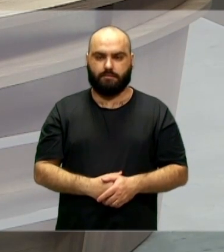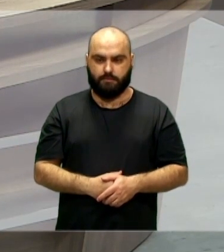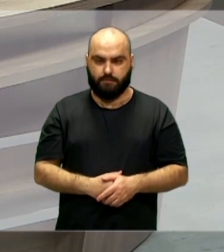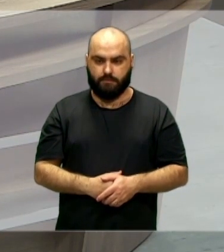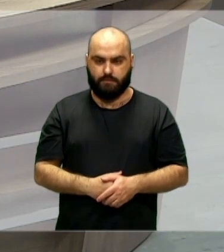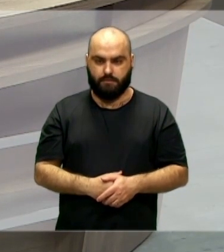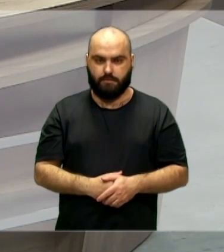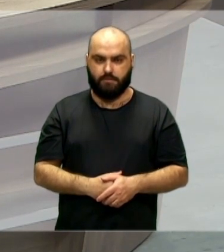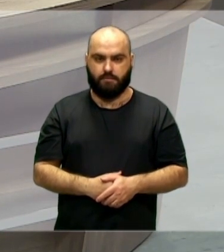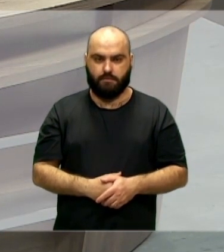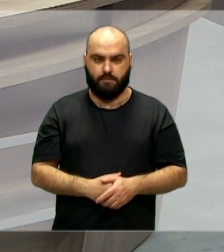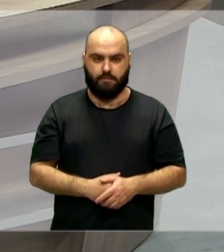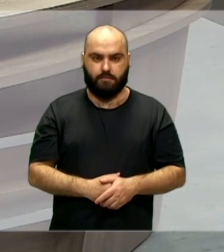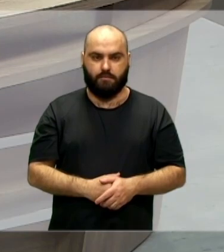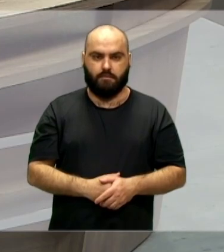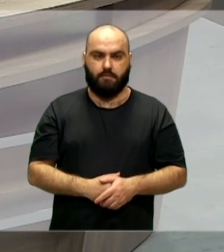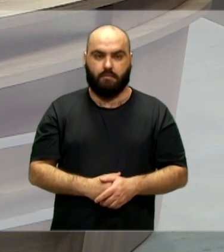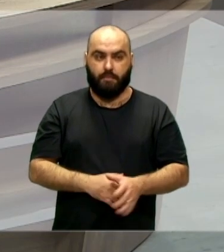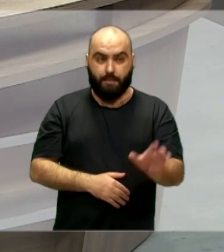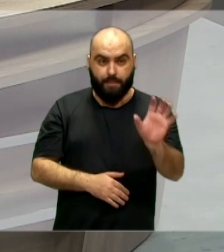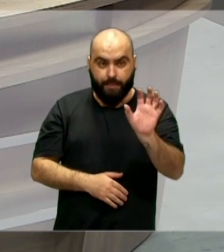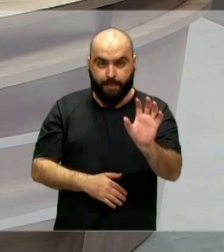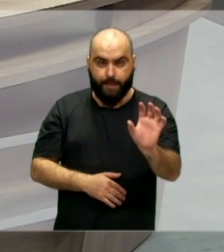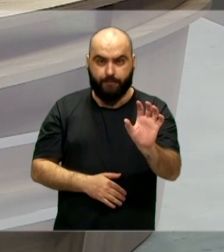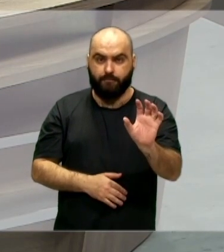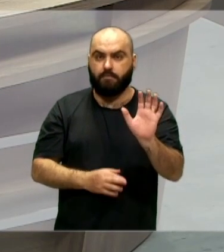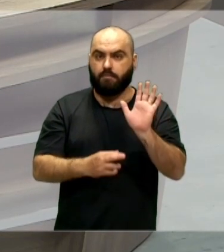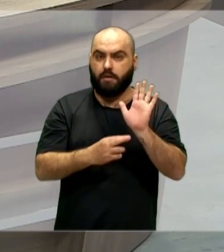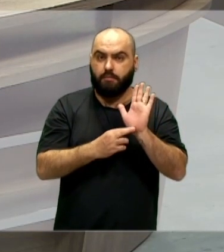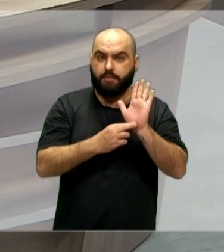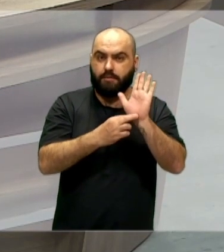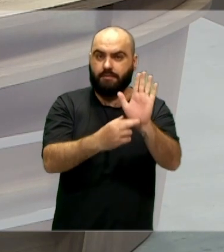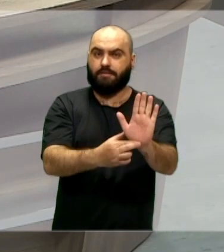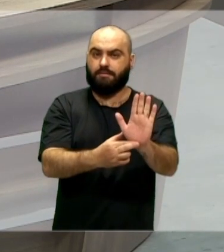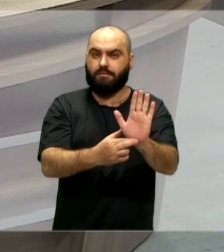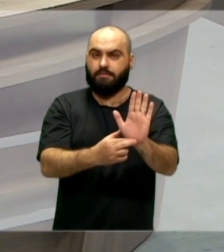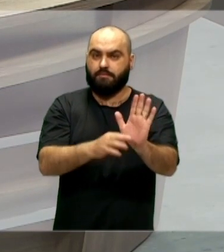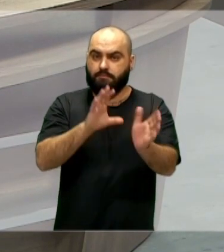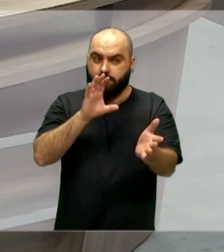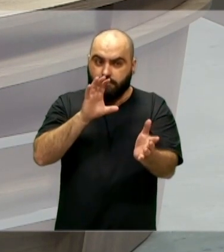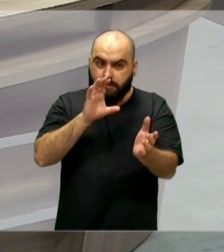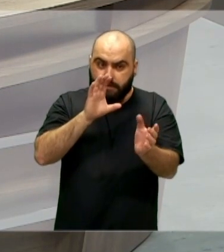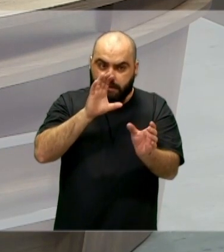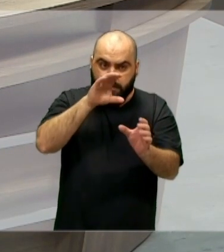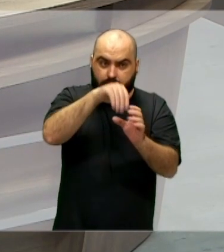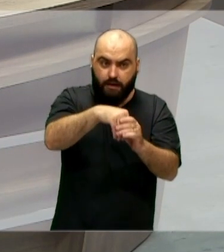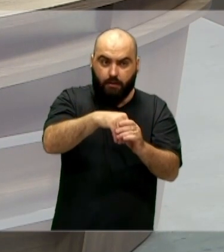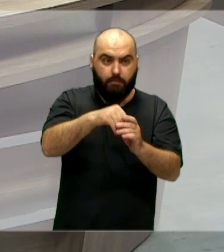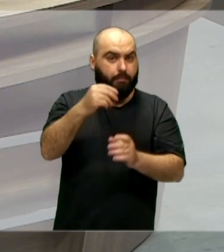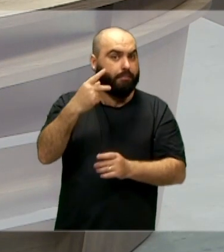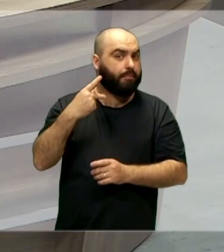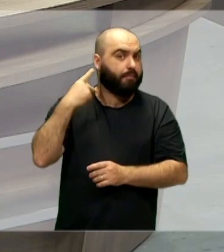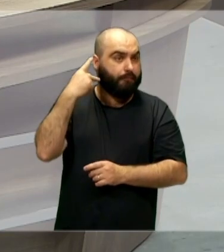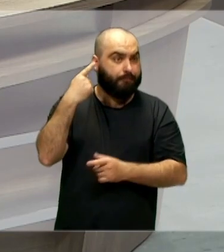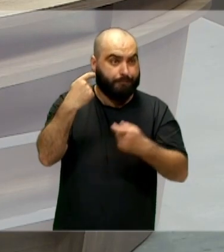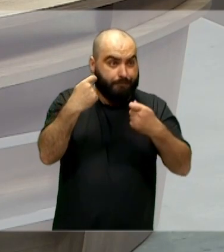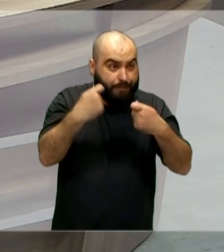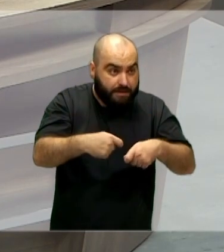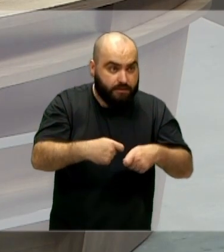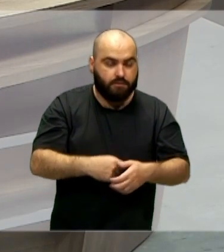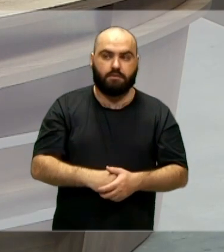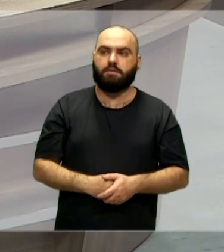Essa questão da representatividade, de estarem lá e de ocuparem esses espaços políticos é necessário? É